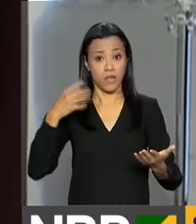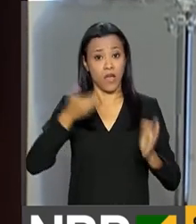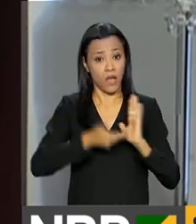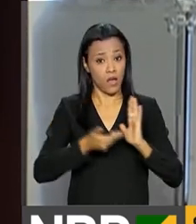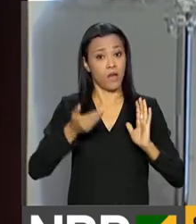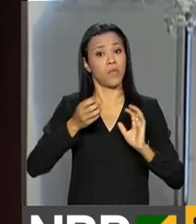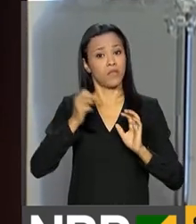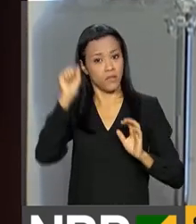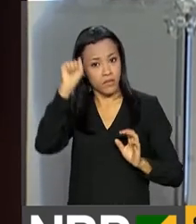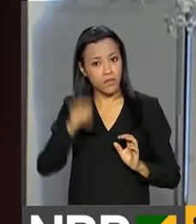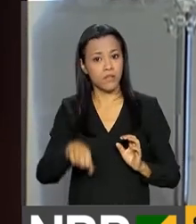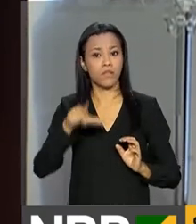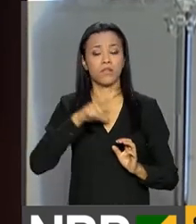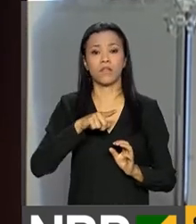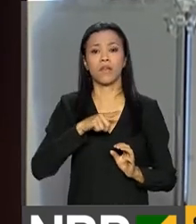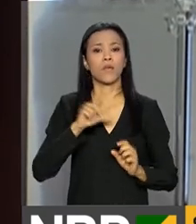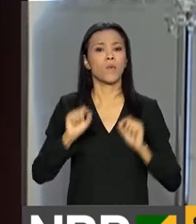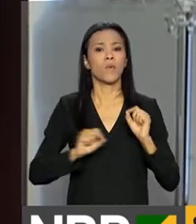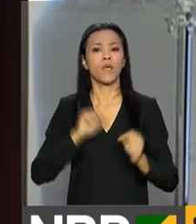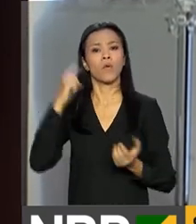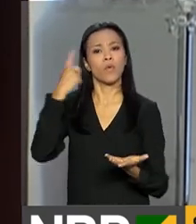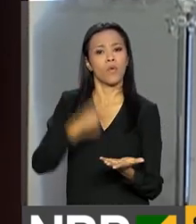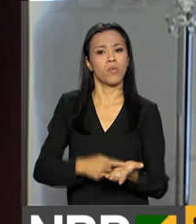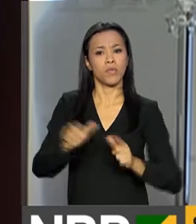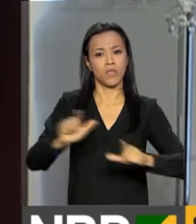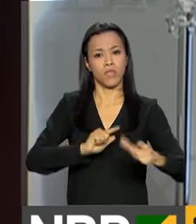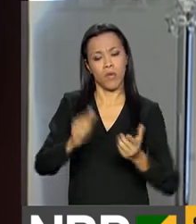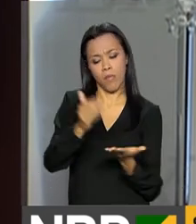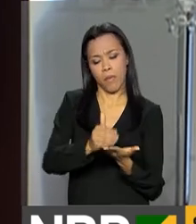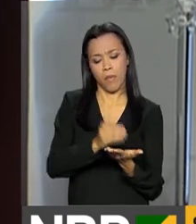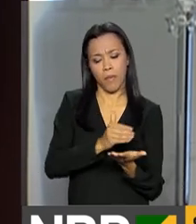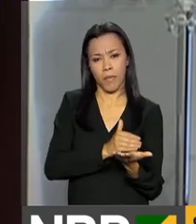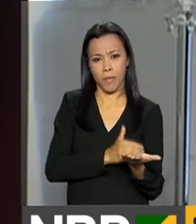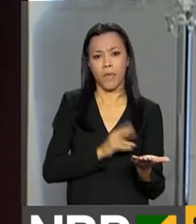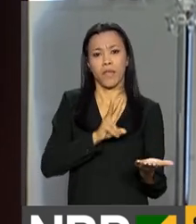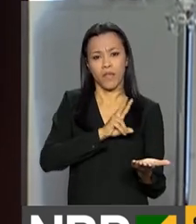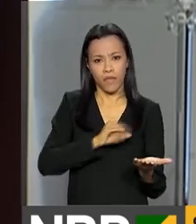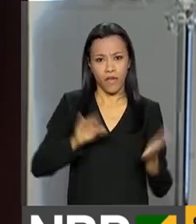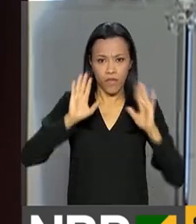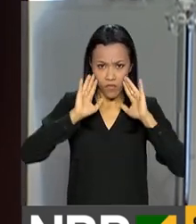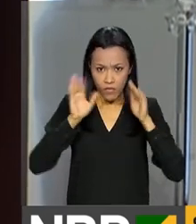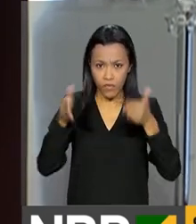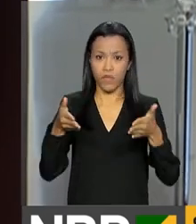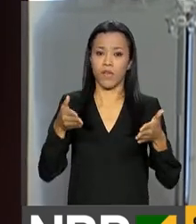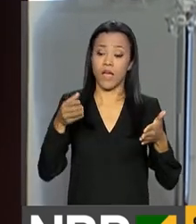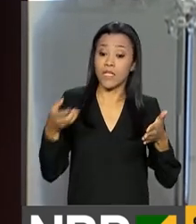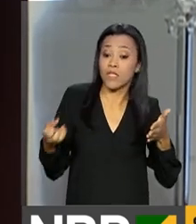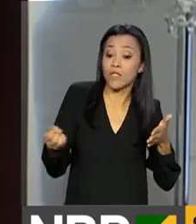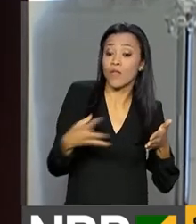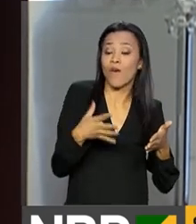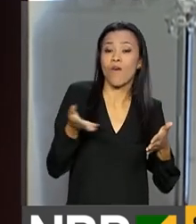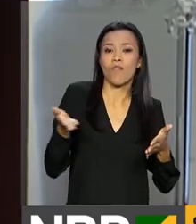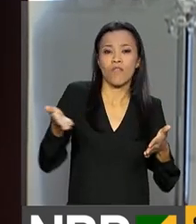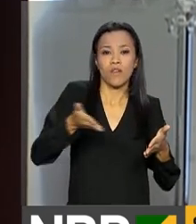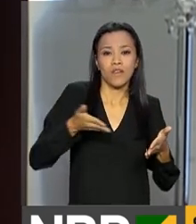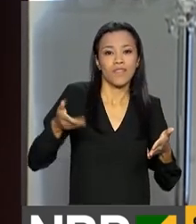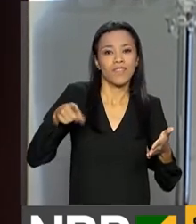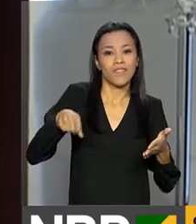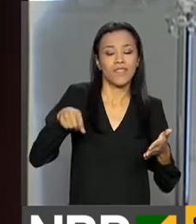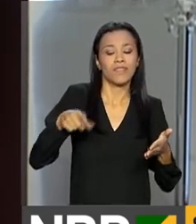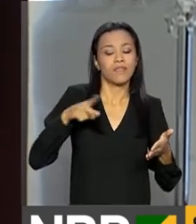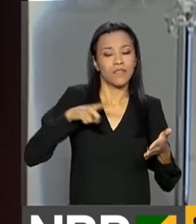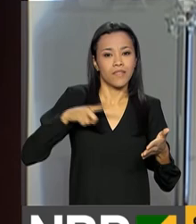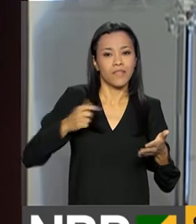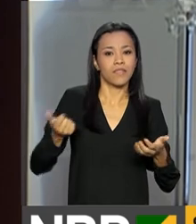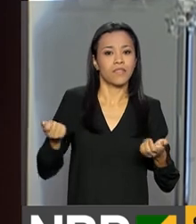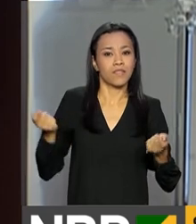de forma majoritária, uma agenda que vai priorizar essa nova agenda, uma agenda que dê condições